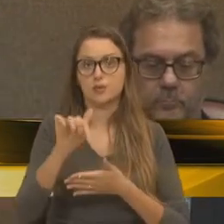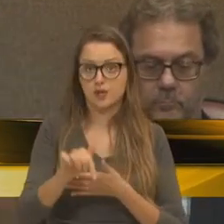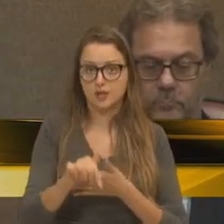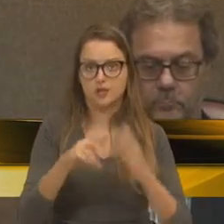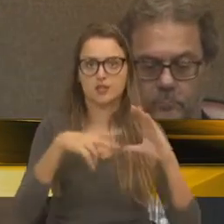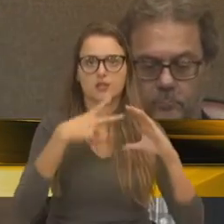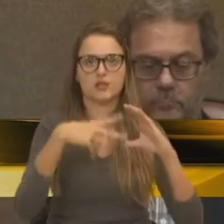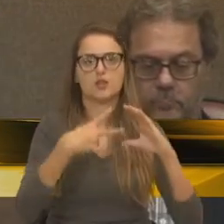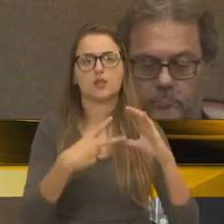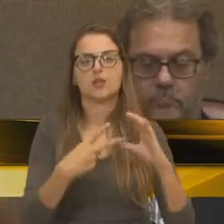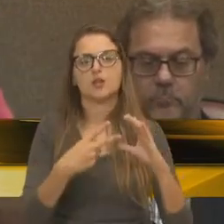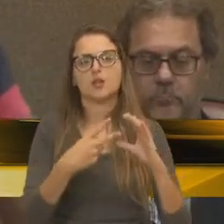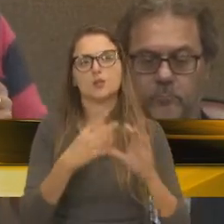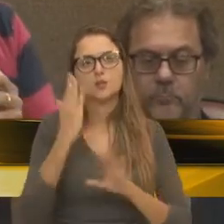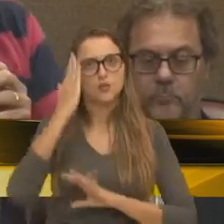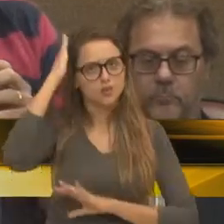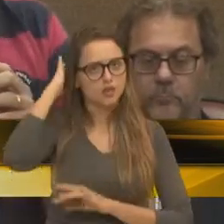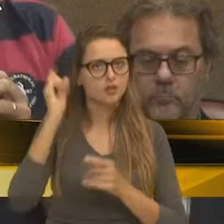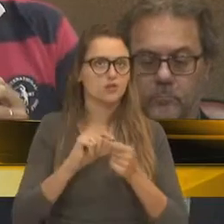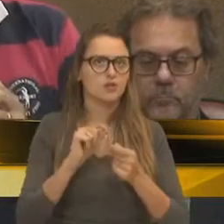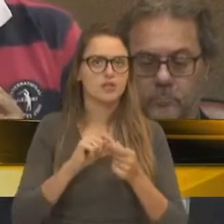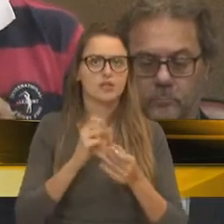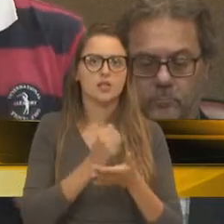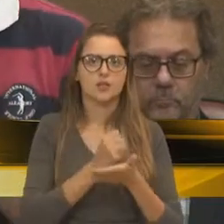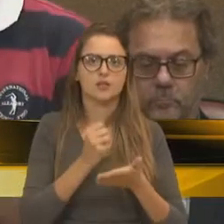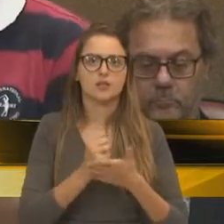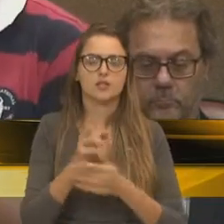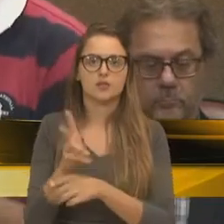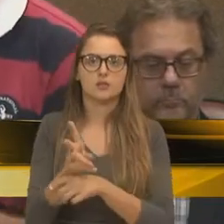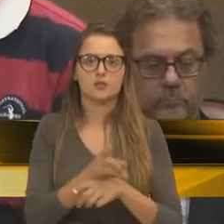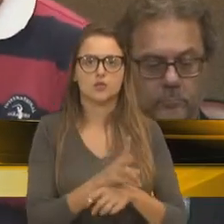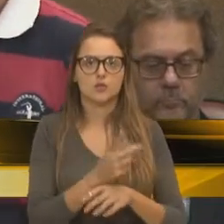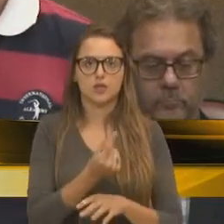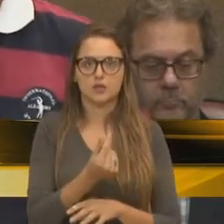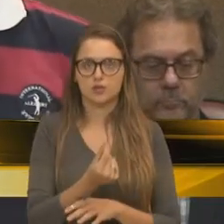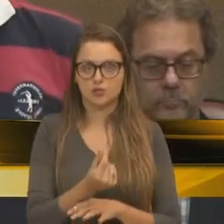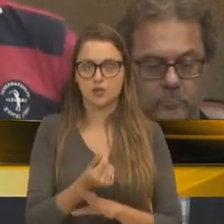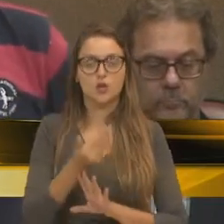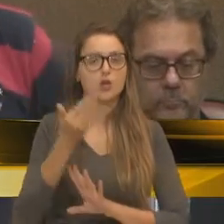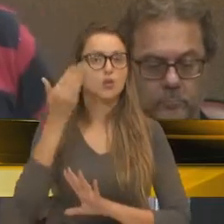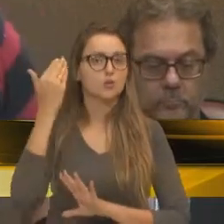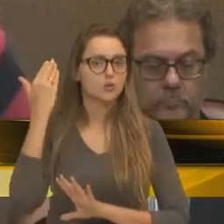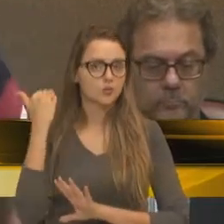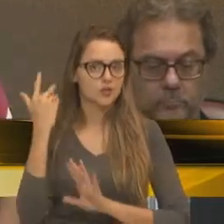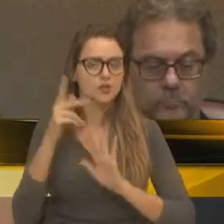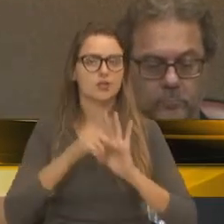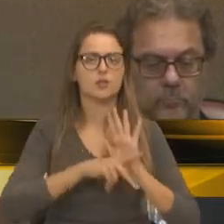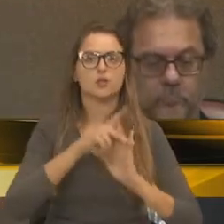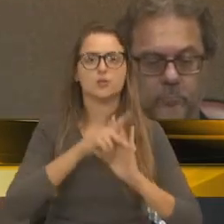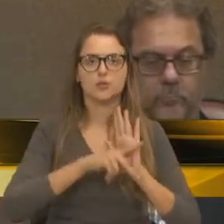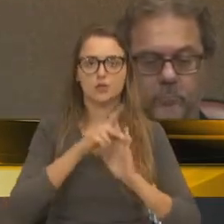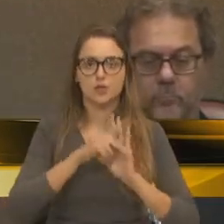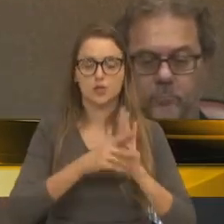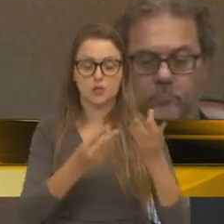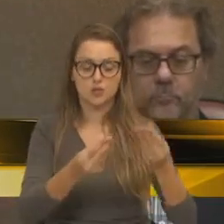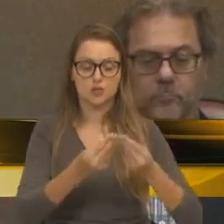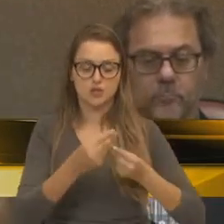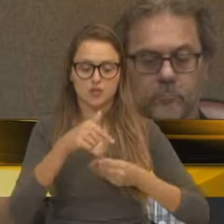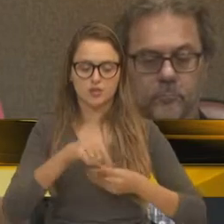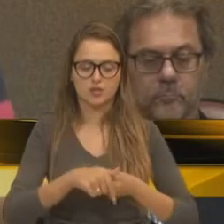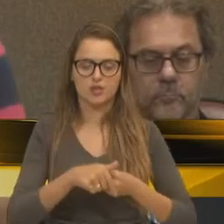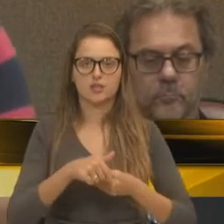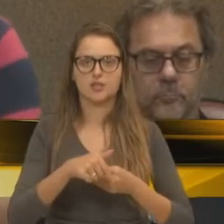ele fazer contratação de operações de crédito à época o projeto que a portões da casa